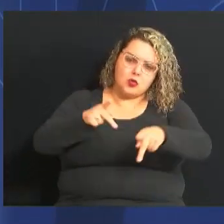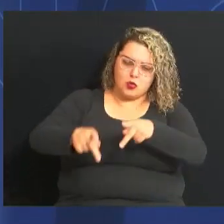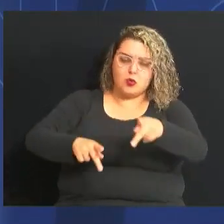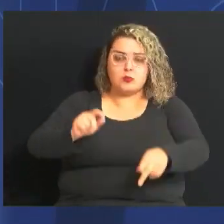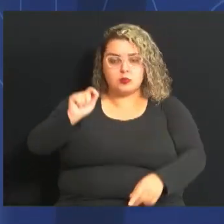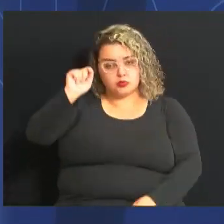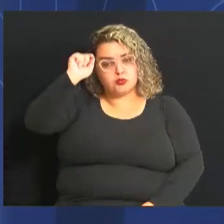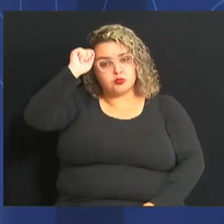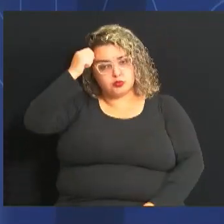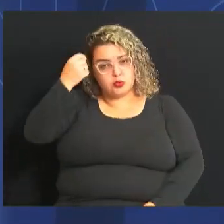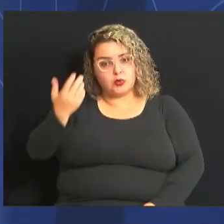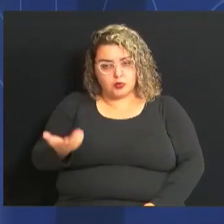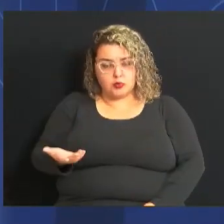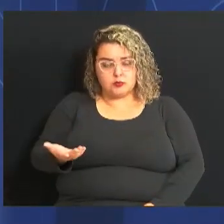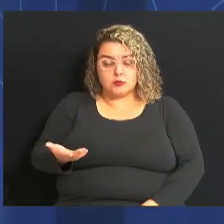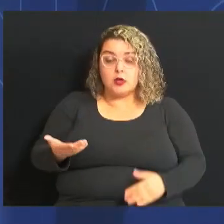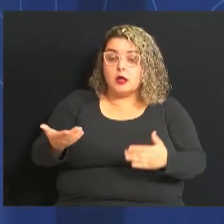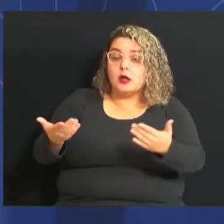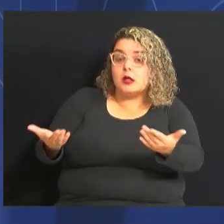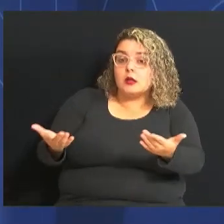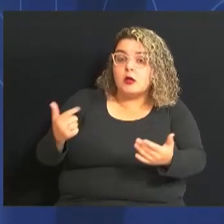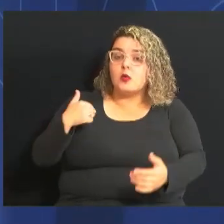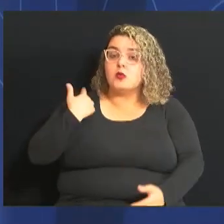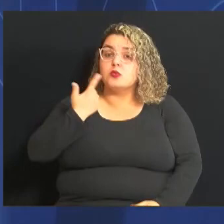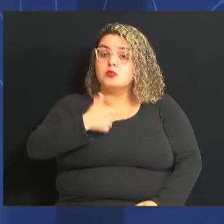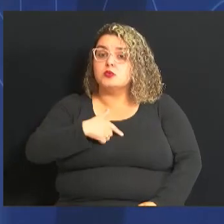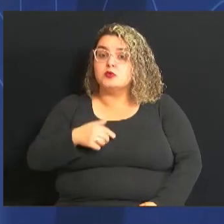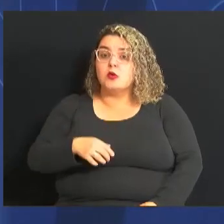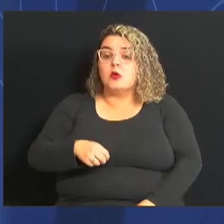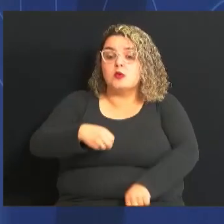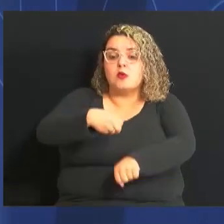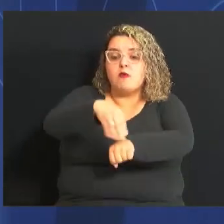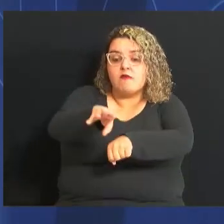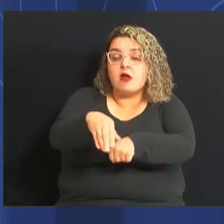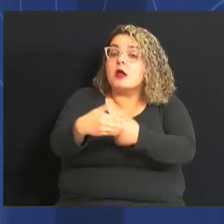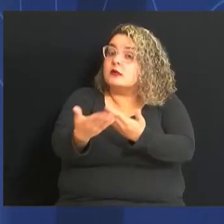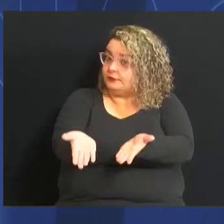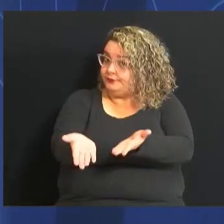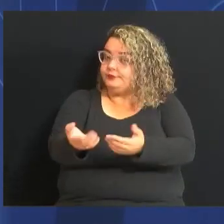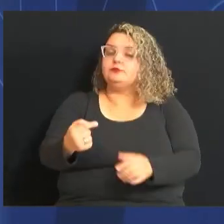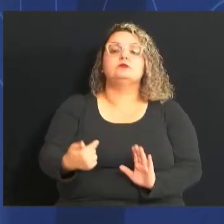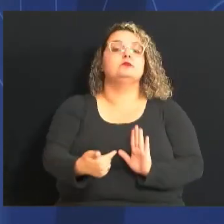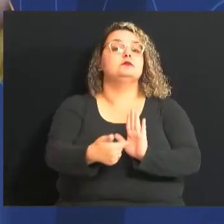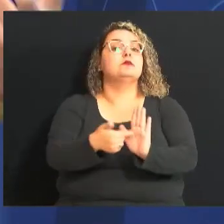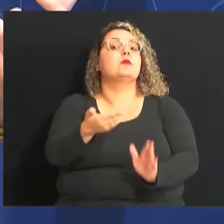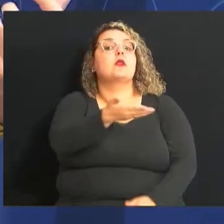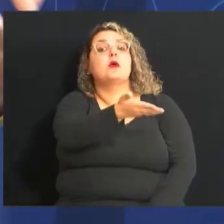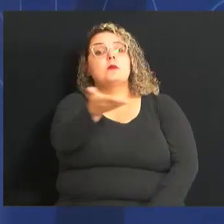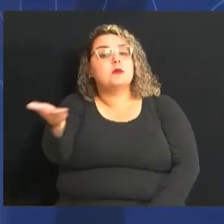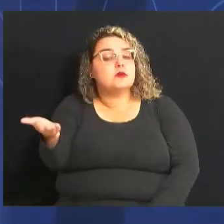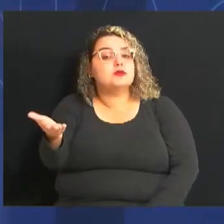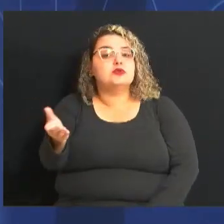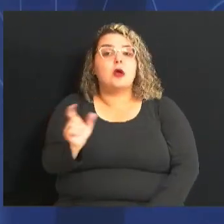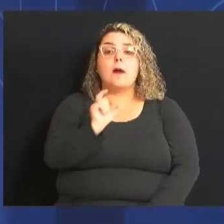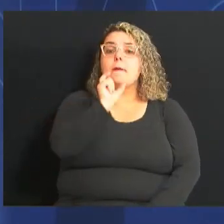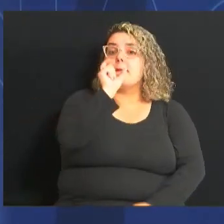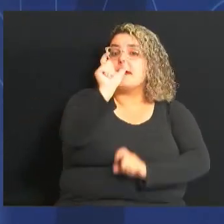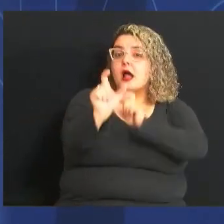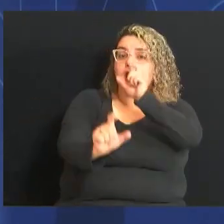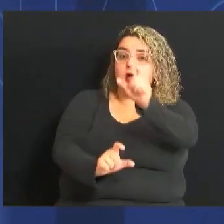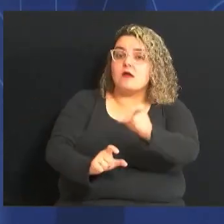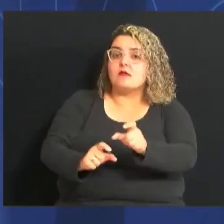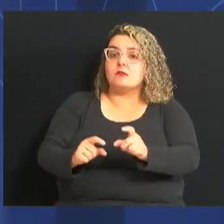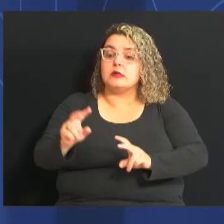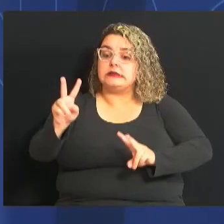negra. Então, o nosso quadro Fica a Dica, ele mostra a vocês palavras e